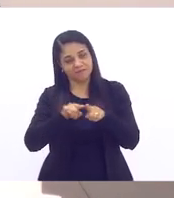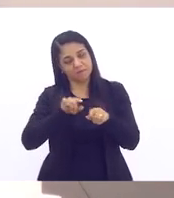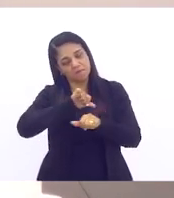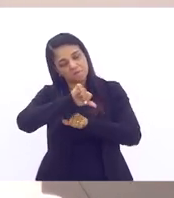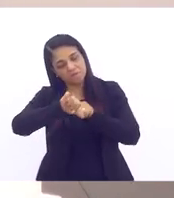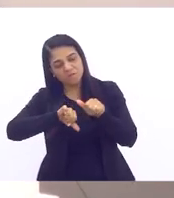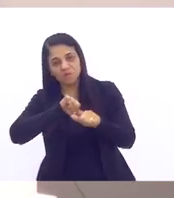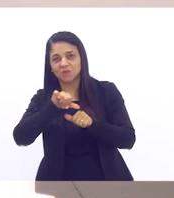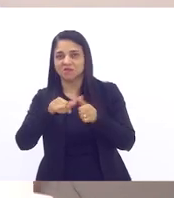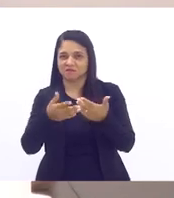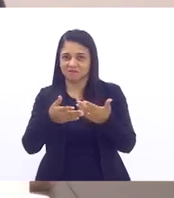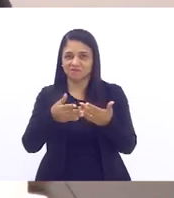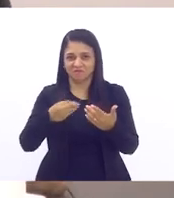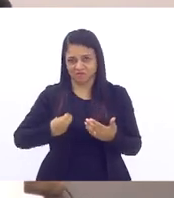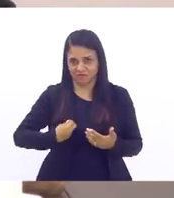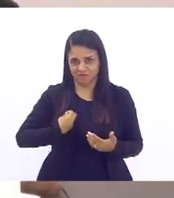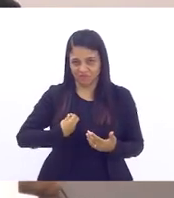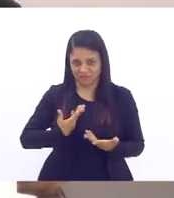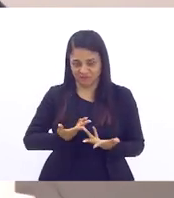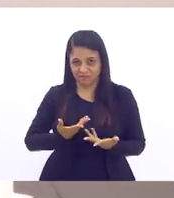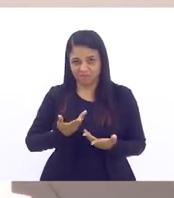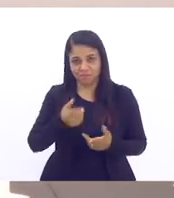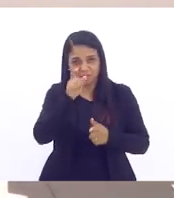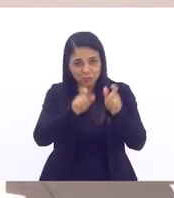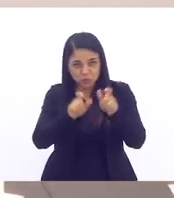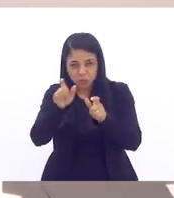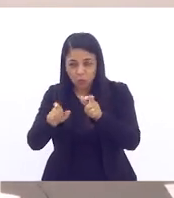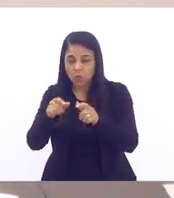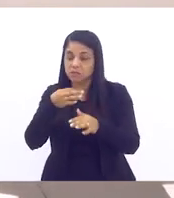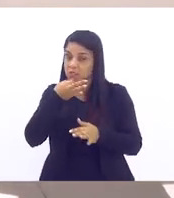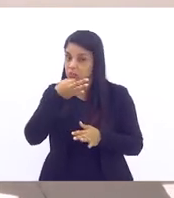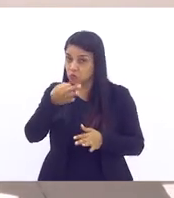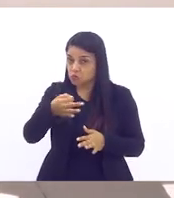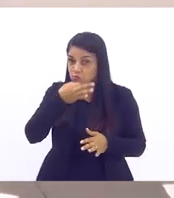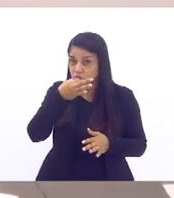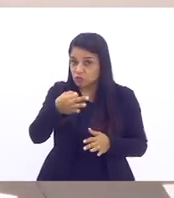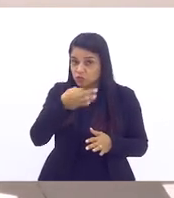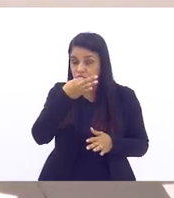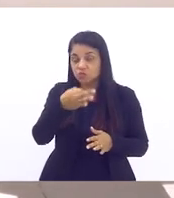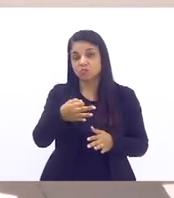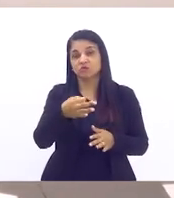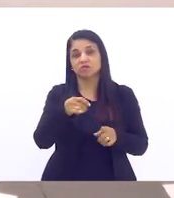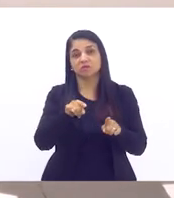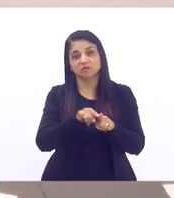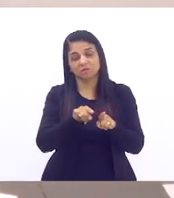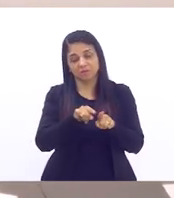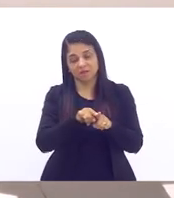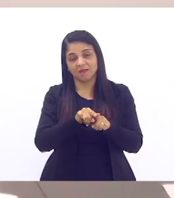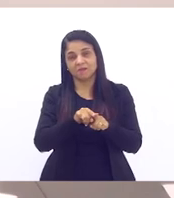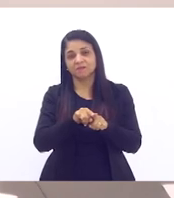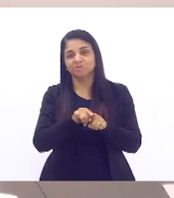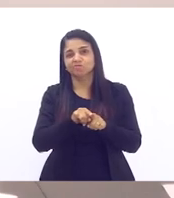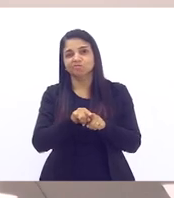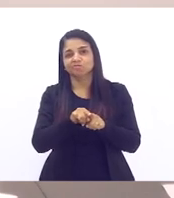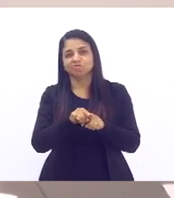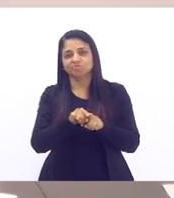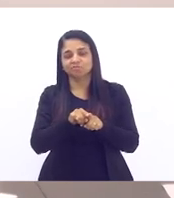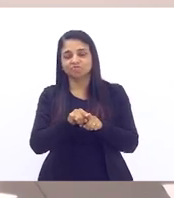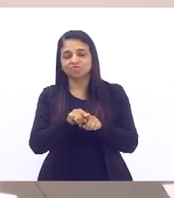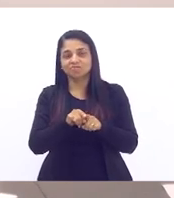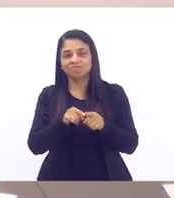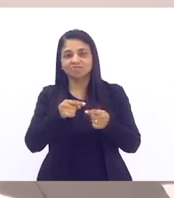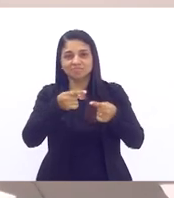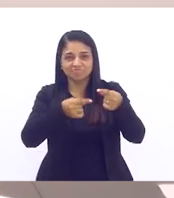ela fez uma sugestão para que a gente possa colocar a partir dessa dessa necessidade também começar a falar